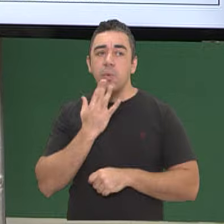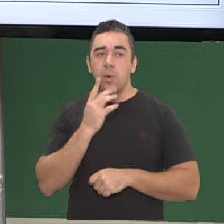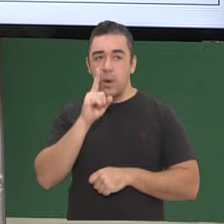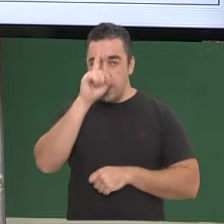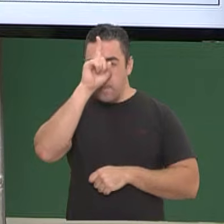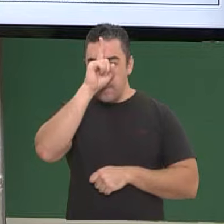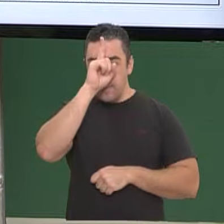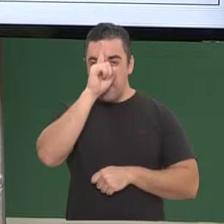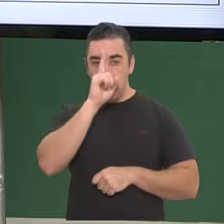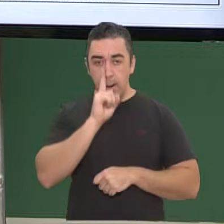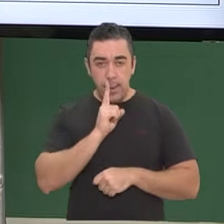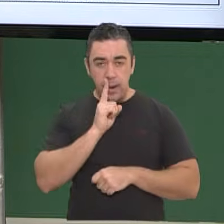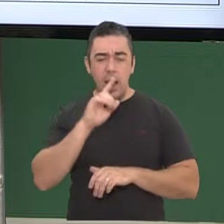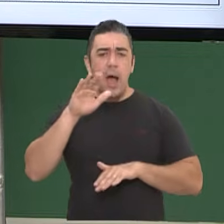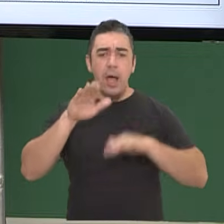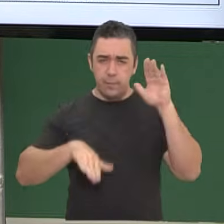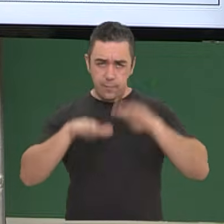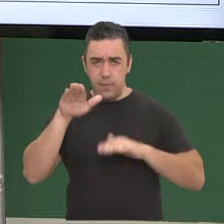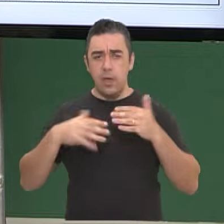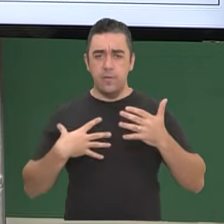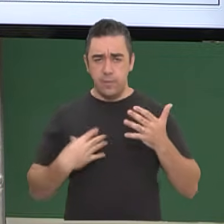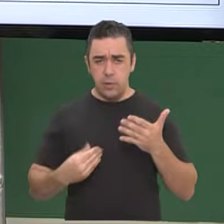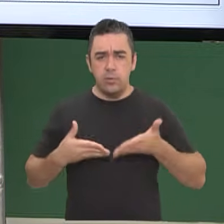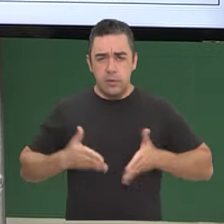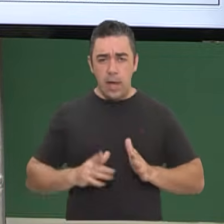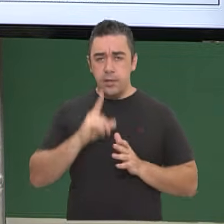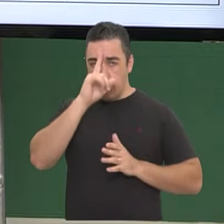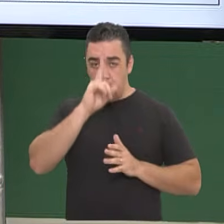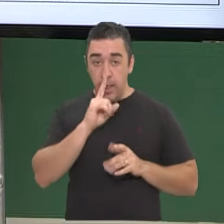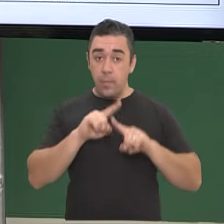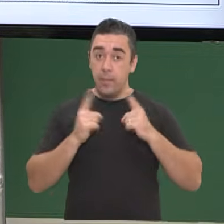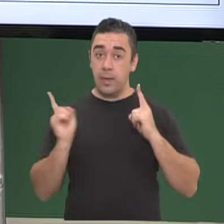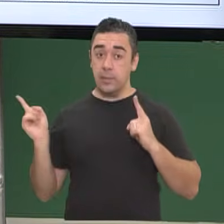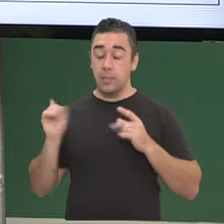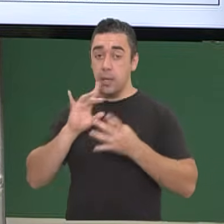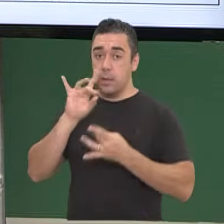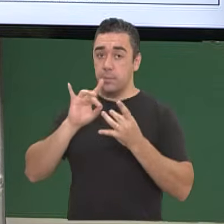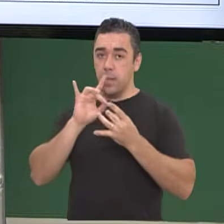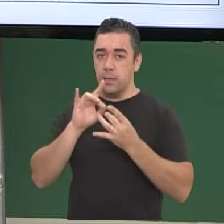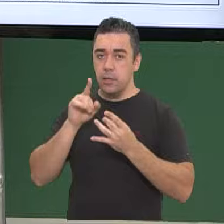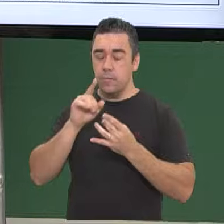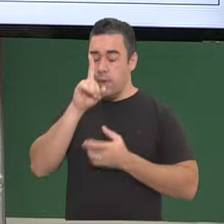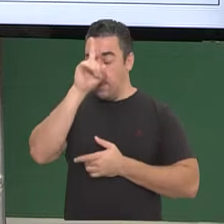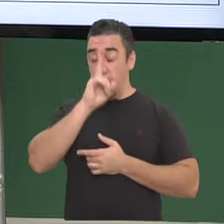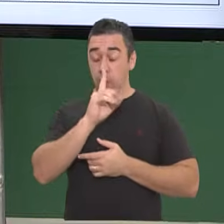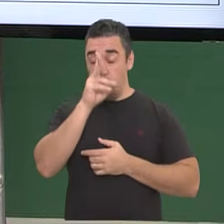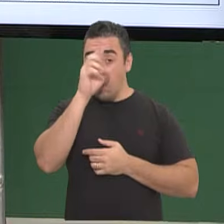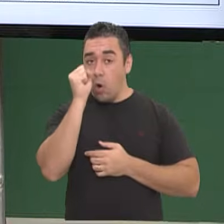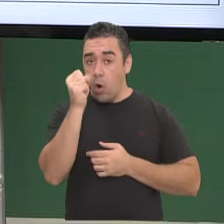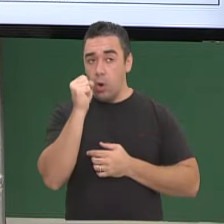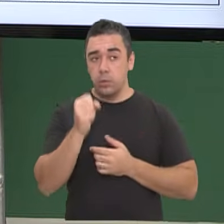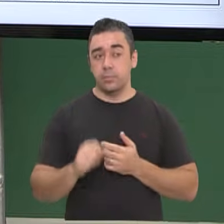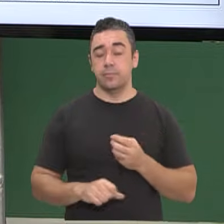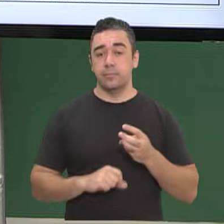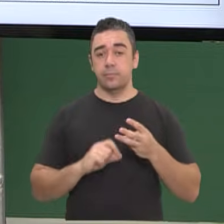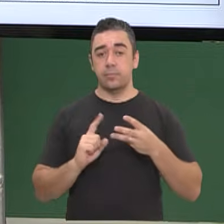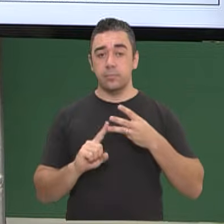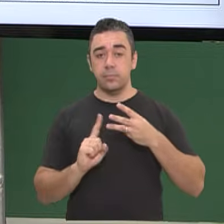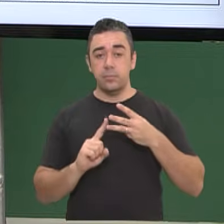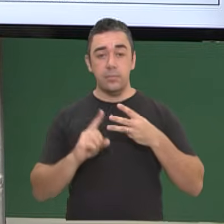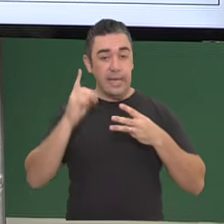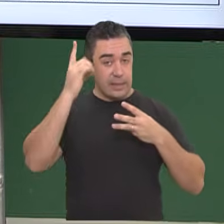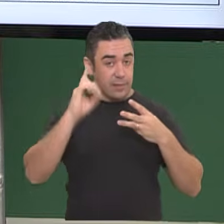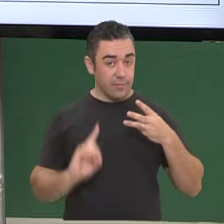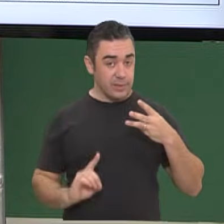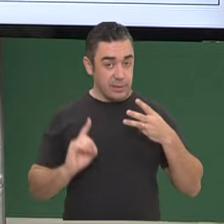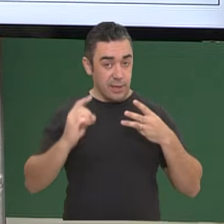tá? Alguns bebês já nascem assim, mas por outros fatores, mas é um caso especial, que é acentuado, vamos dizer assim. Deficiência